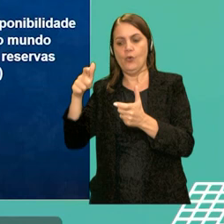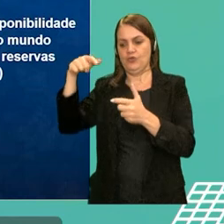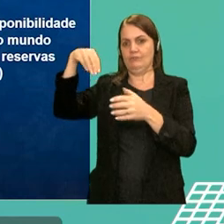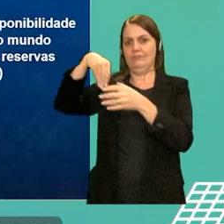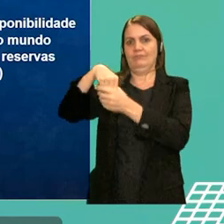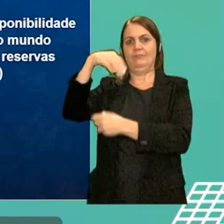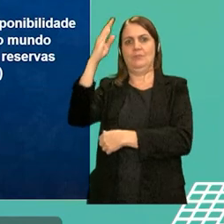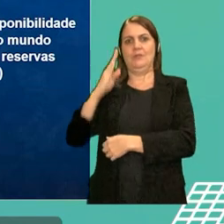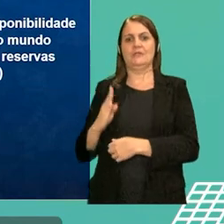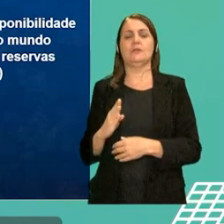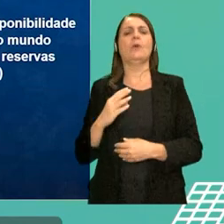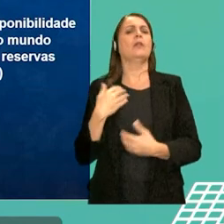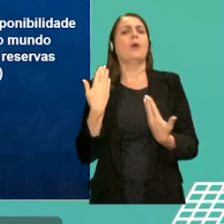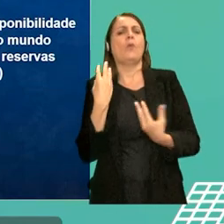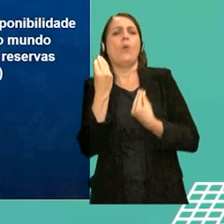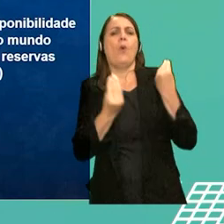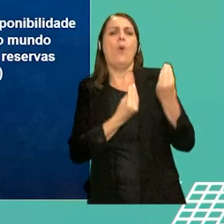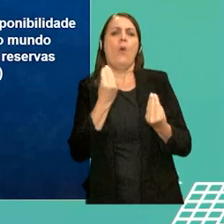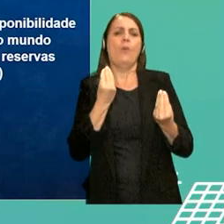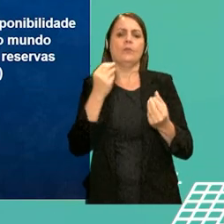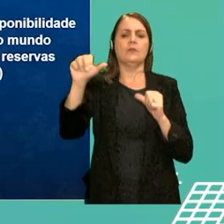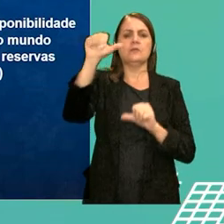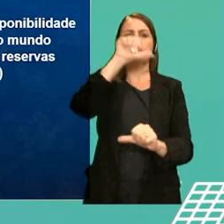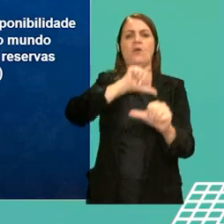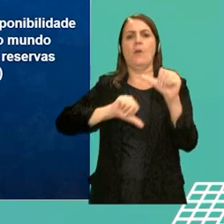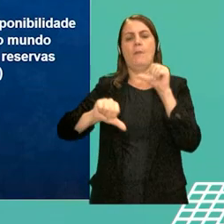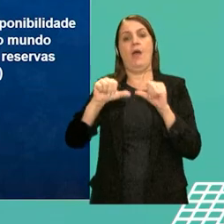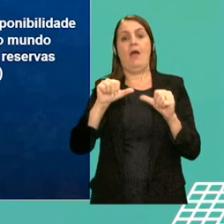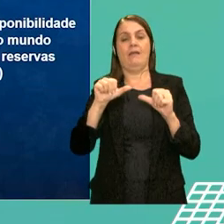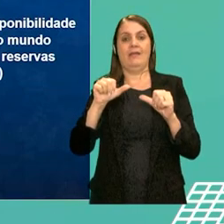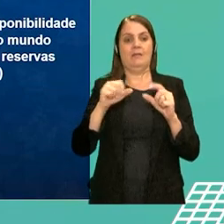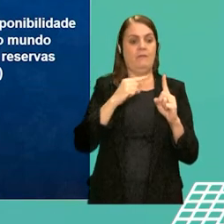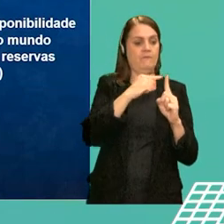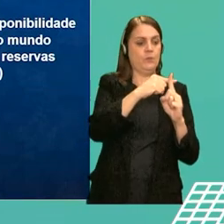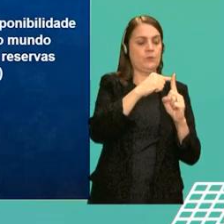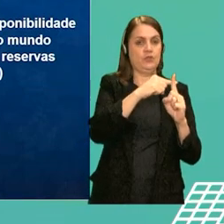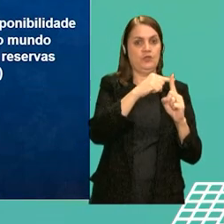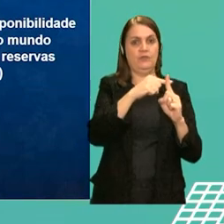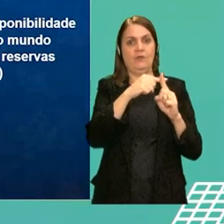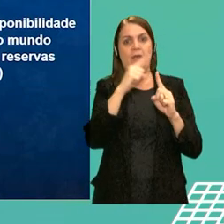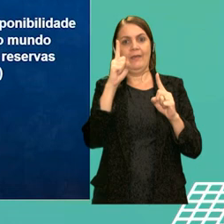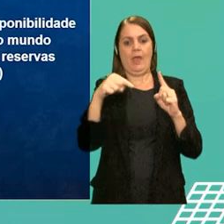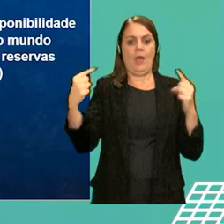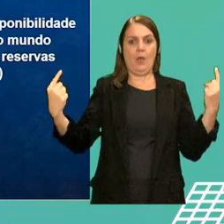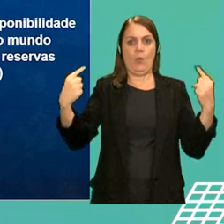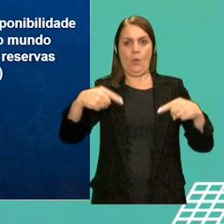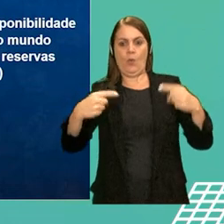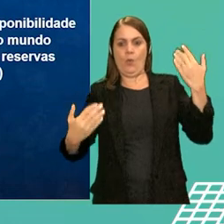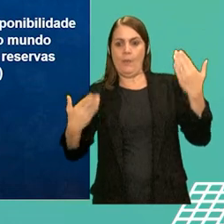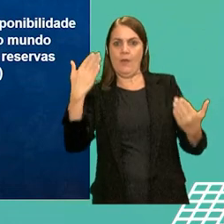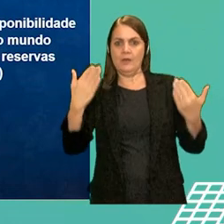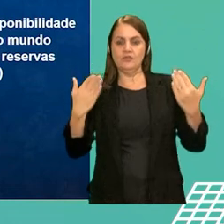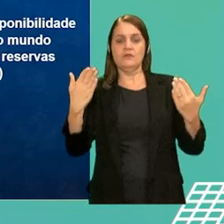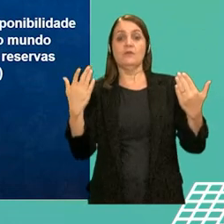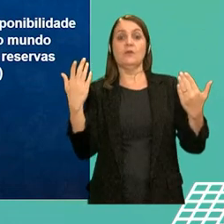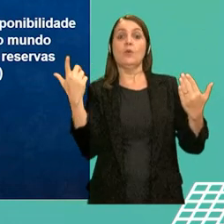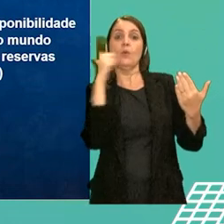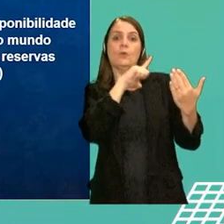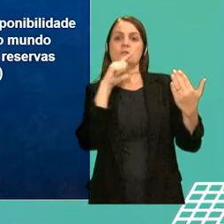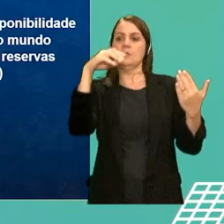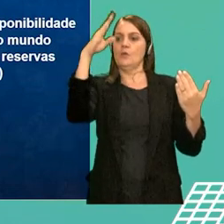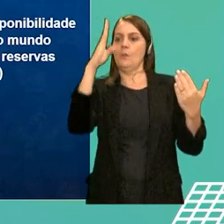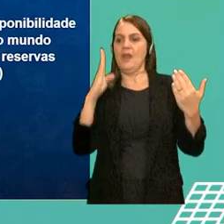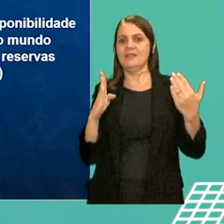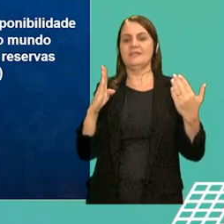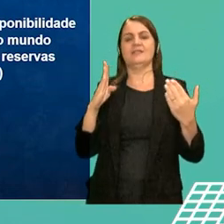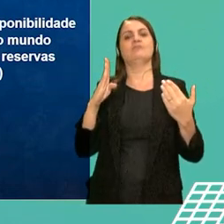transformar essas vantagens comparativas em vantagens competitivas e colocar o Brasil aí de vez como um dos grandes players,